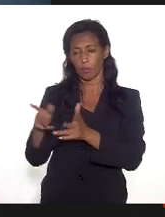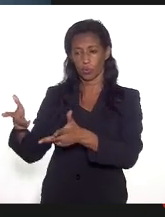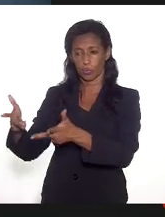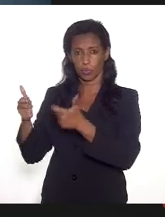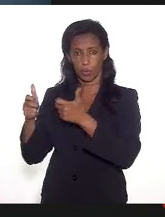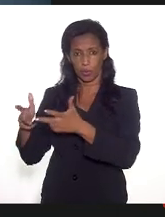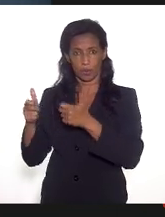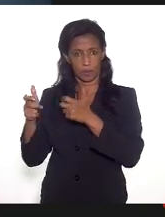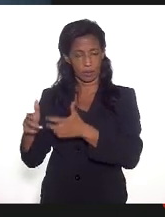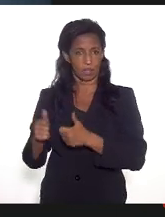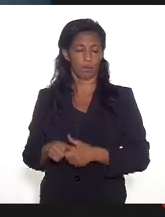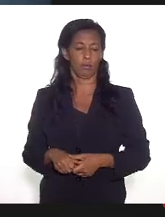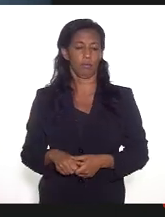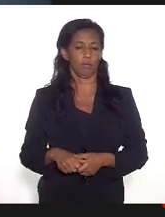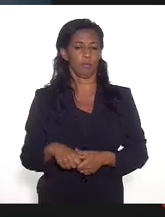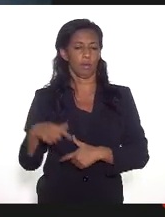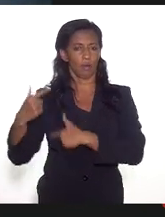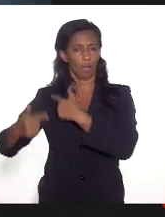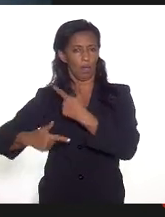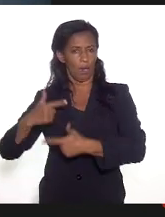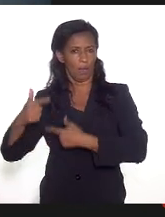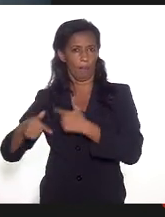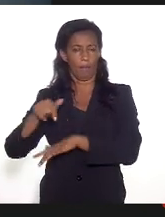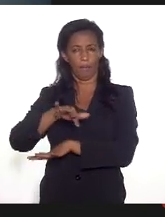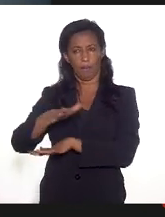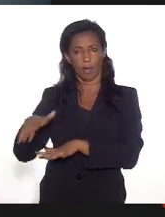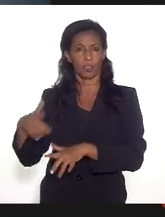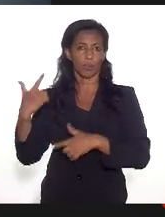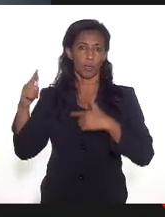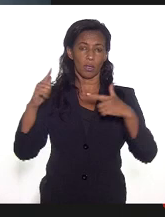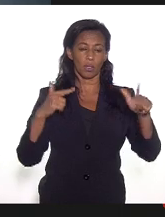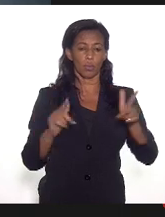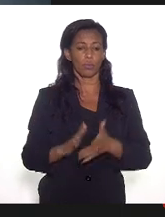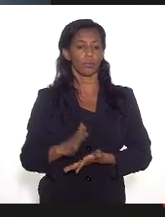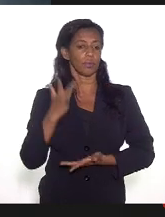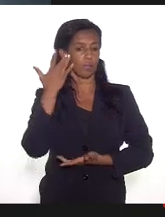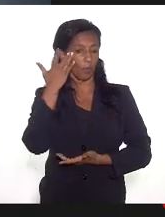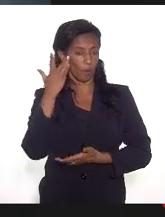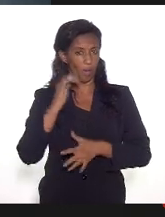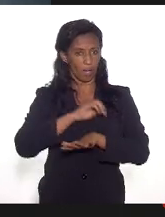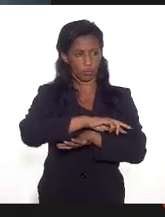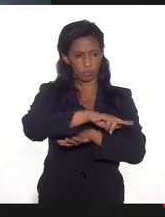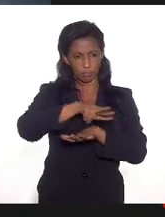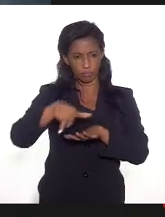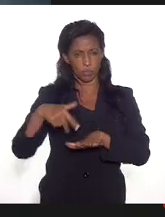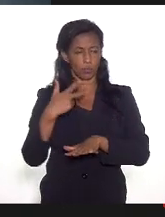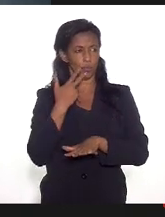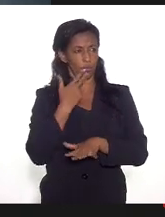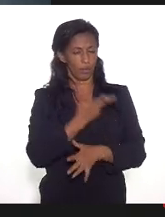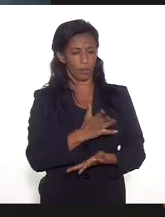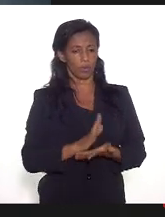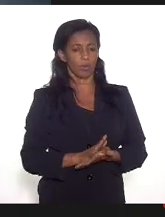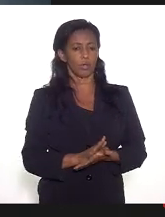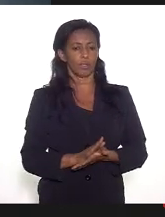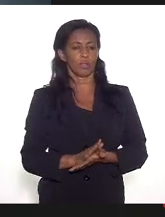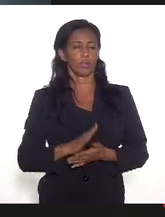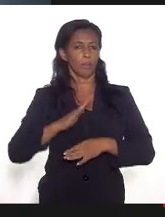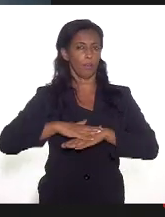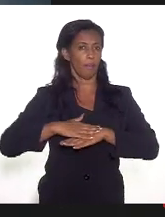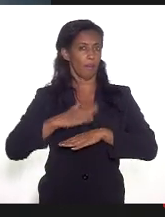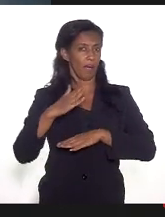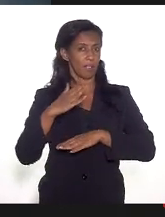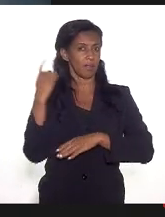explotação offshore, serviços marítimos, dentre outros. Então, eu acho que esses que o senhor elencou são os que mais